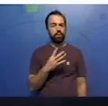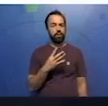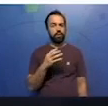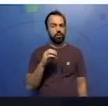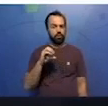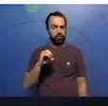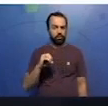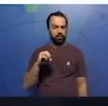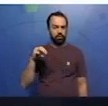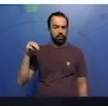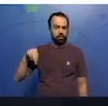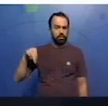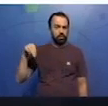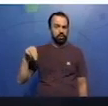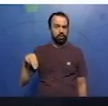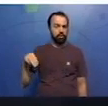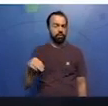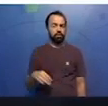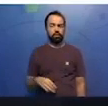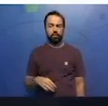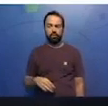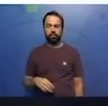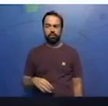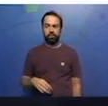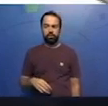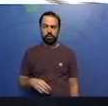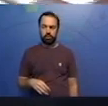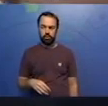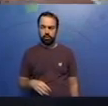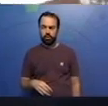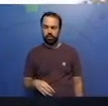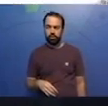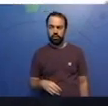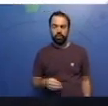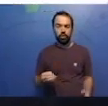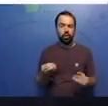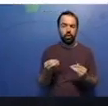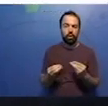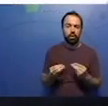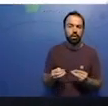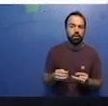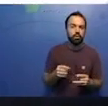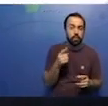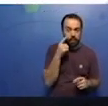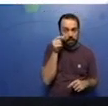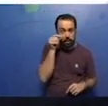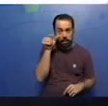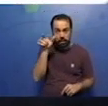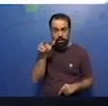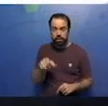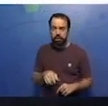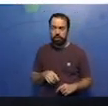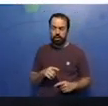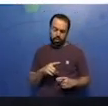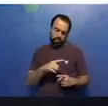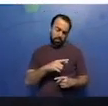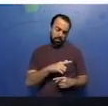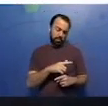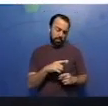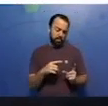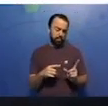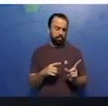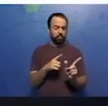mesmo? 40 minutos. E como se você observar, olha lá, ele está quase chegando